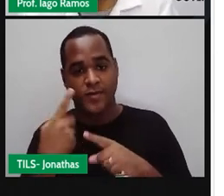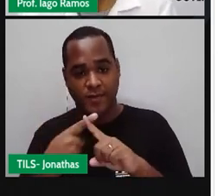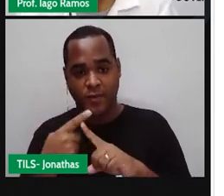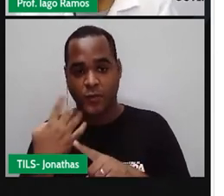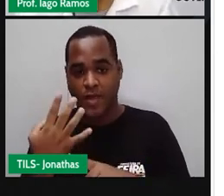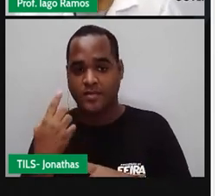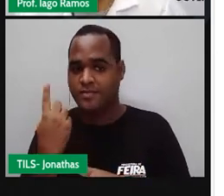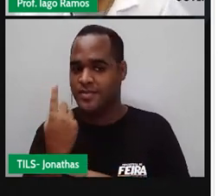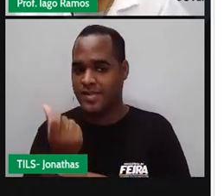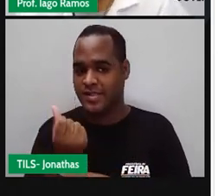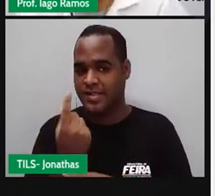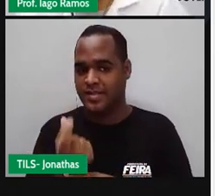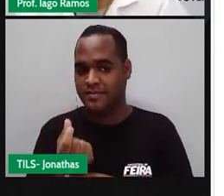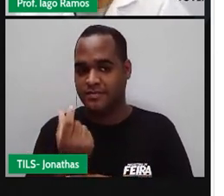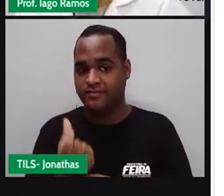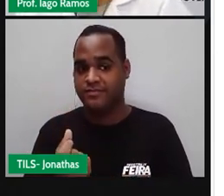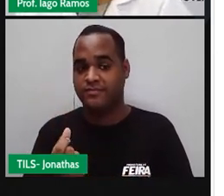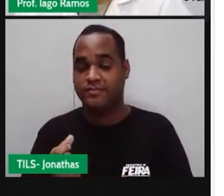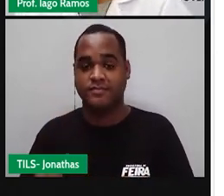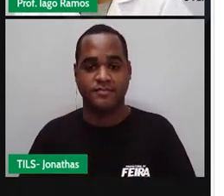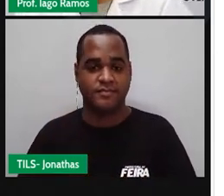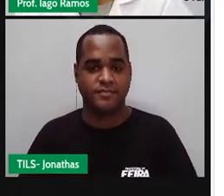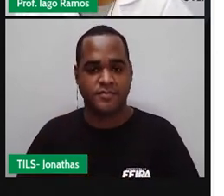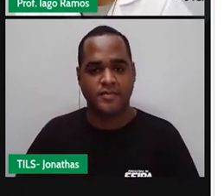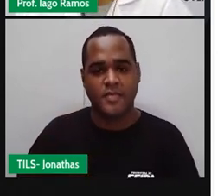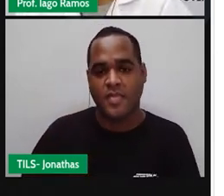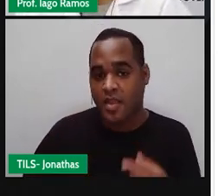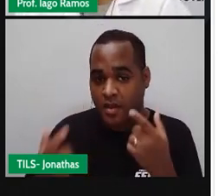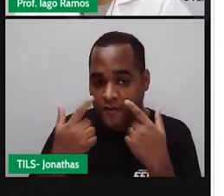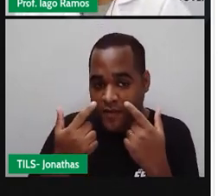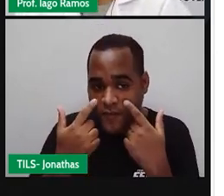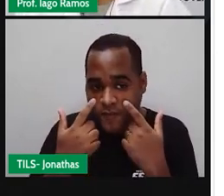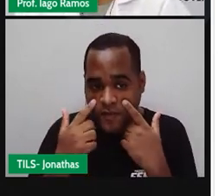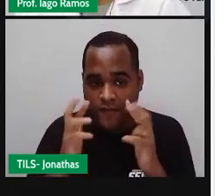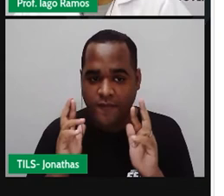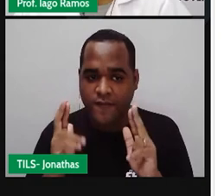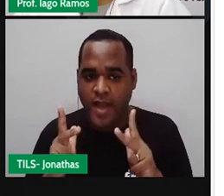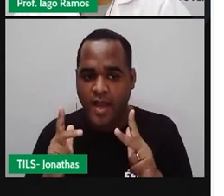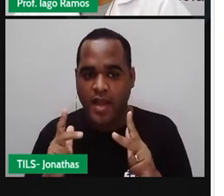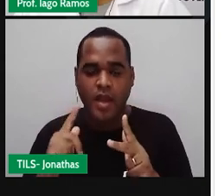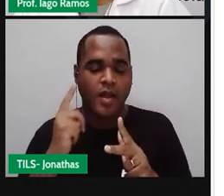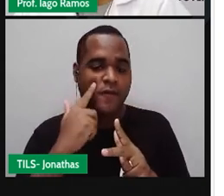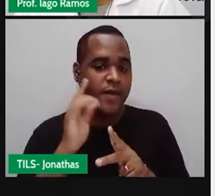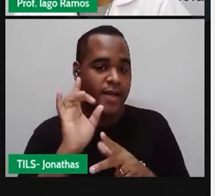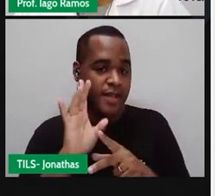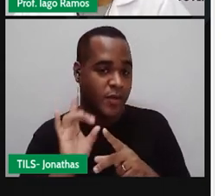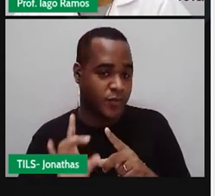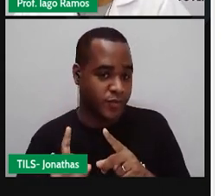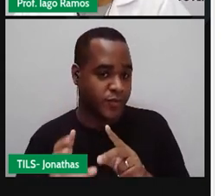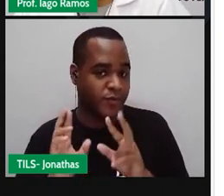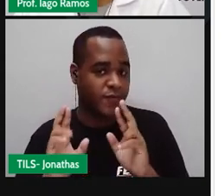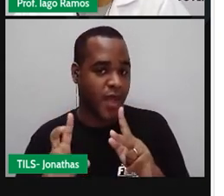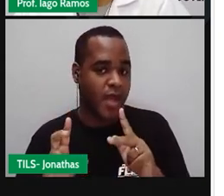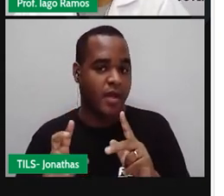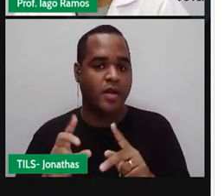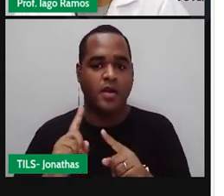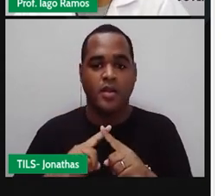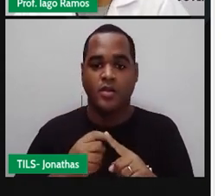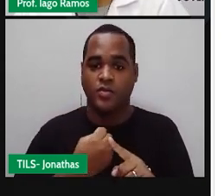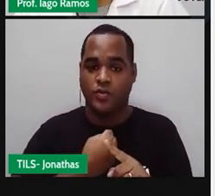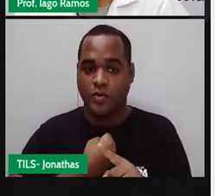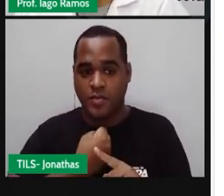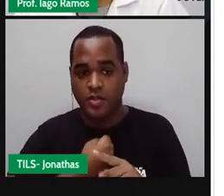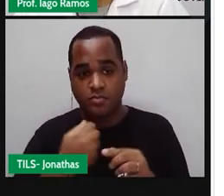16 ó veja que eu fiz em todas as frações o denominador que é o número de baixo